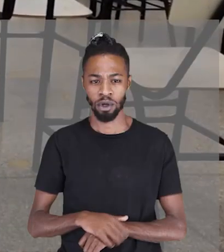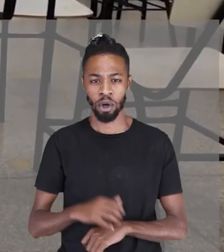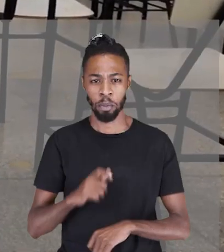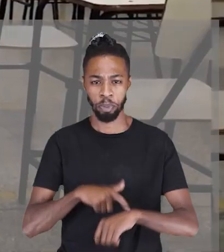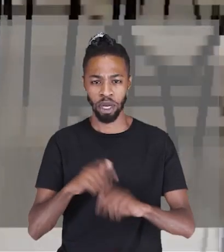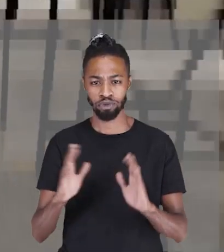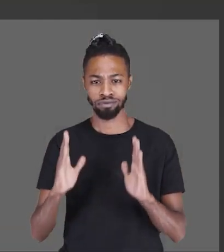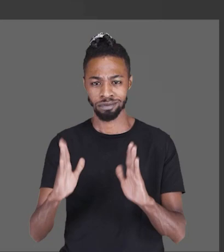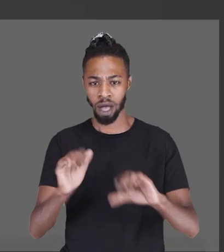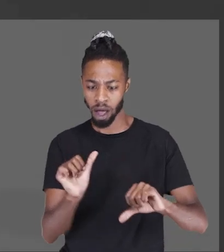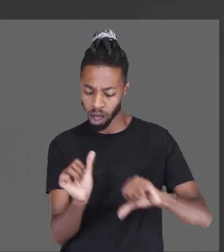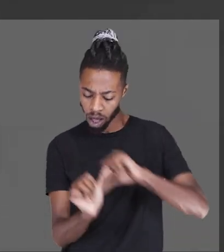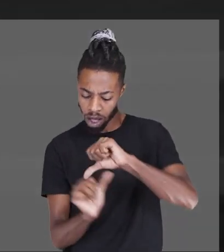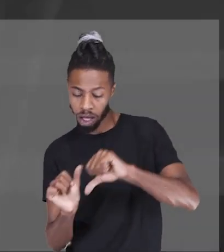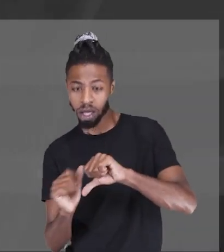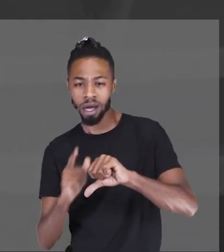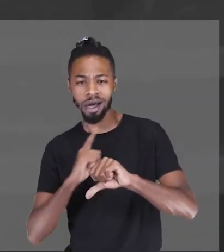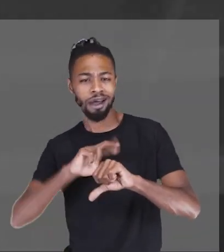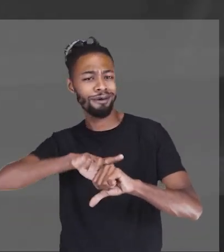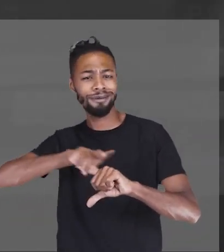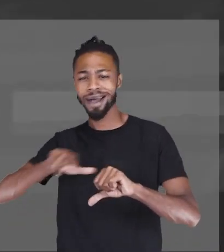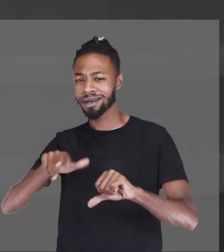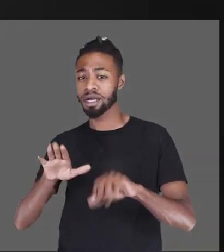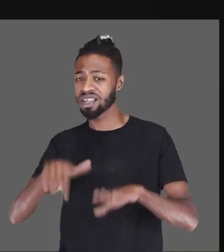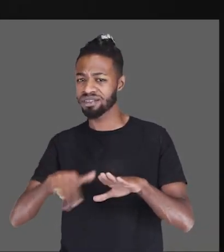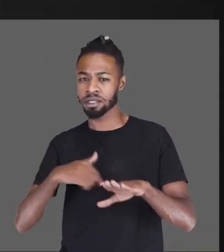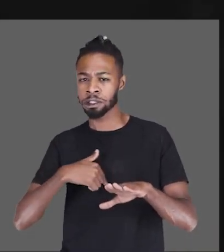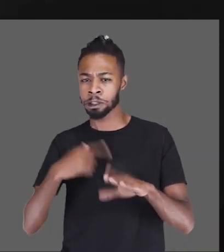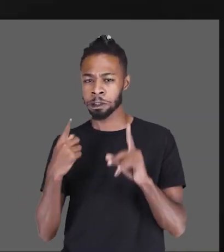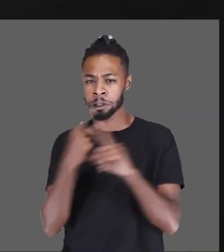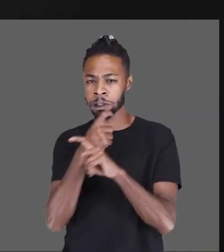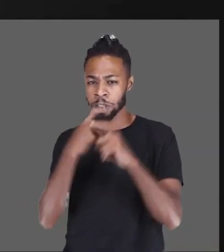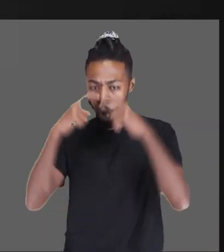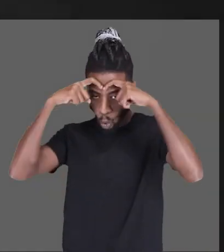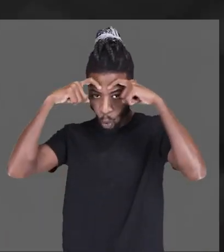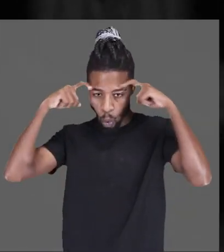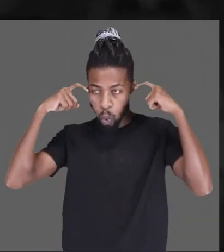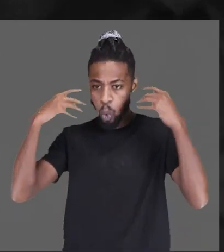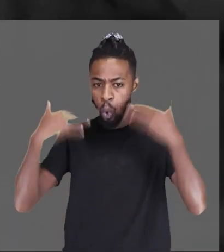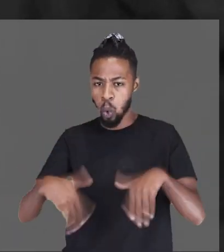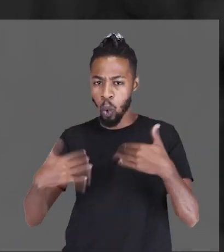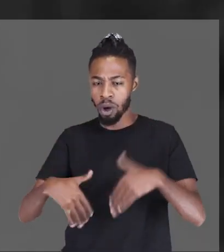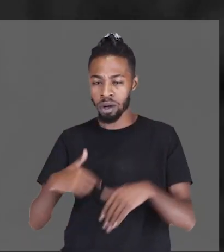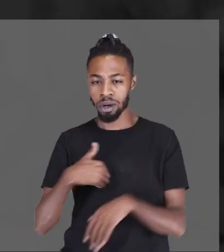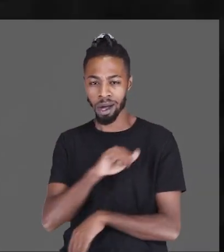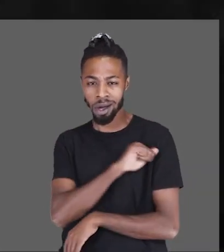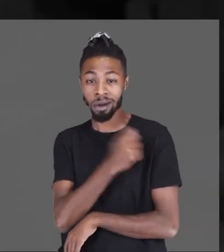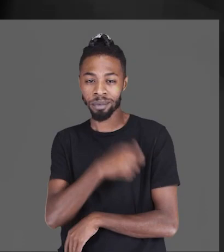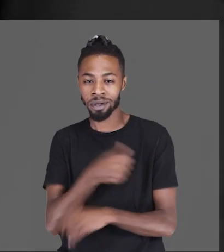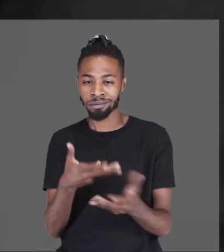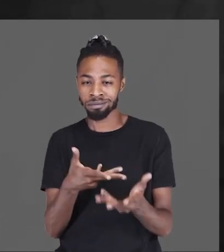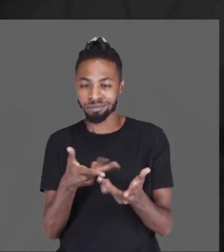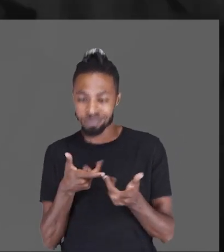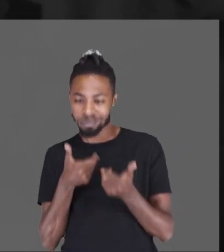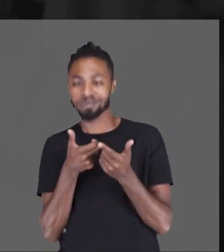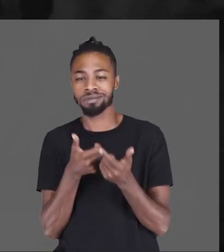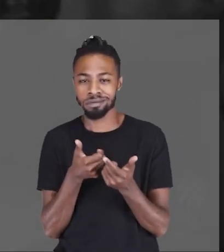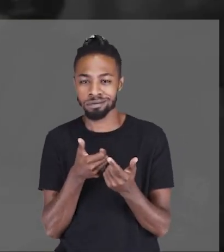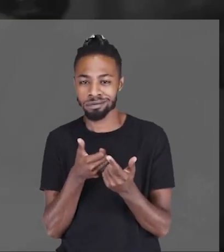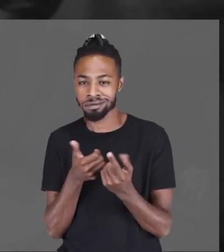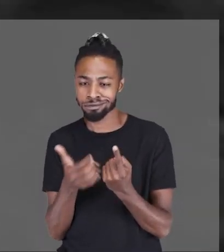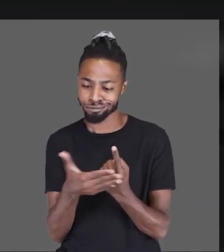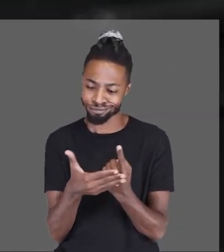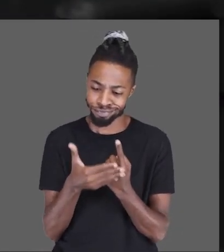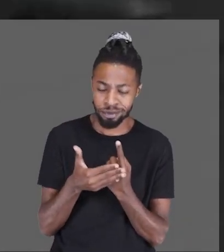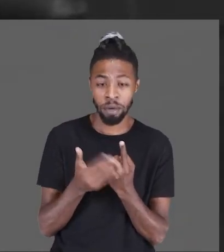O período de transição é marcado por diversas mudanças, muitas vezes desafiadoras. Nesse sentido, o jovem precisa ser acolhido